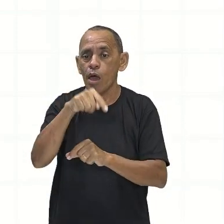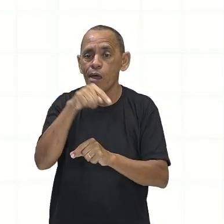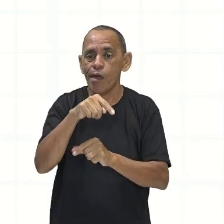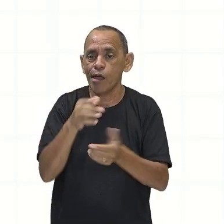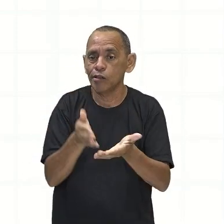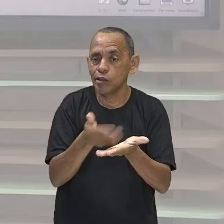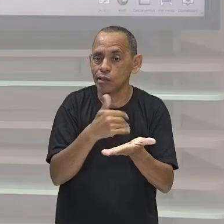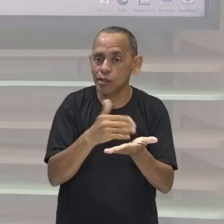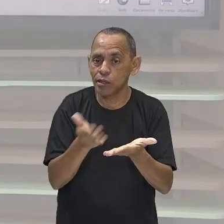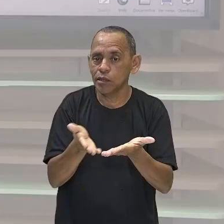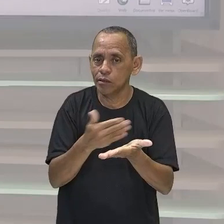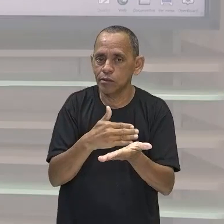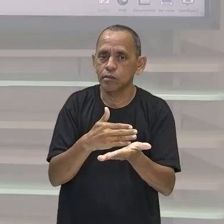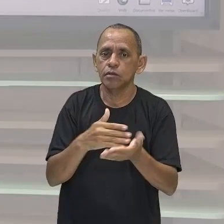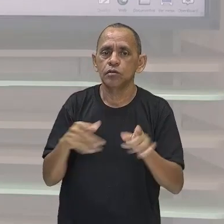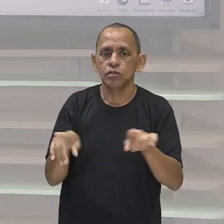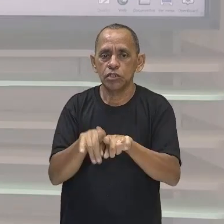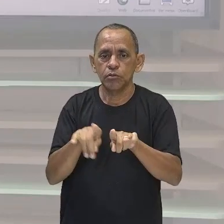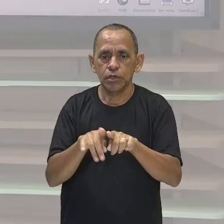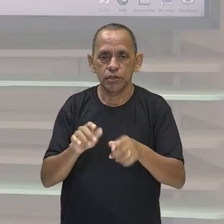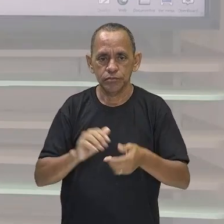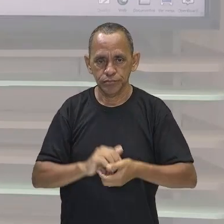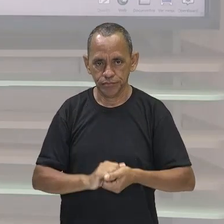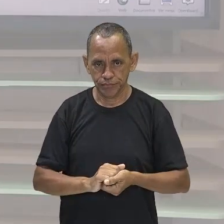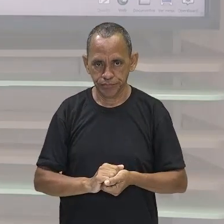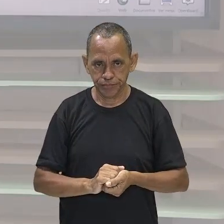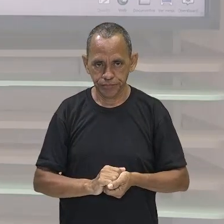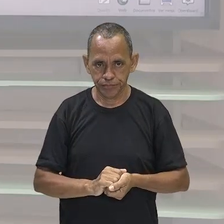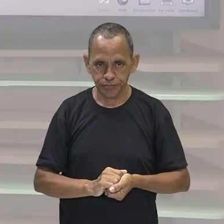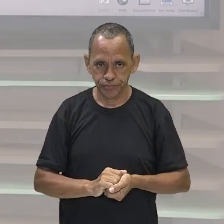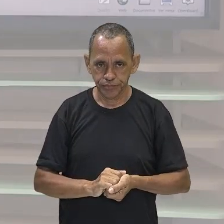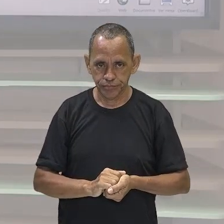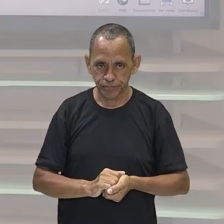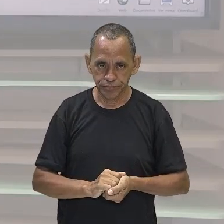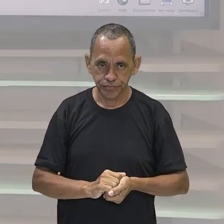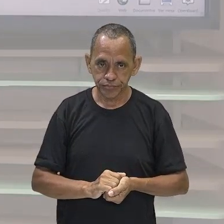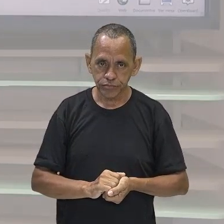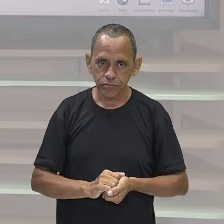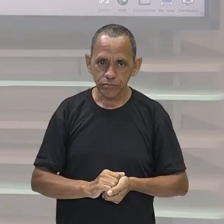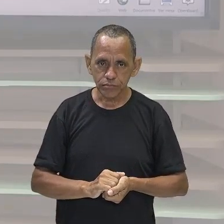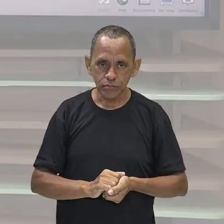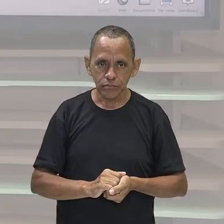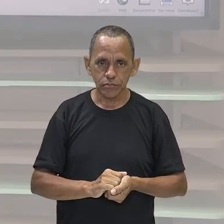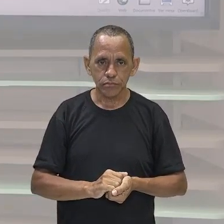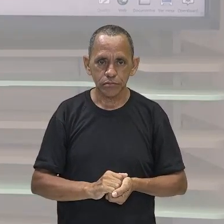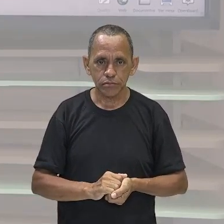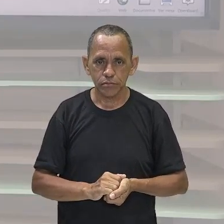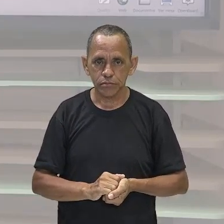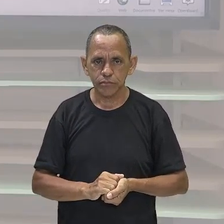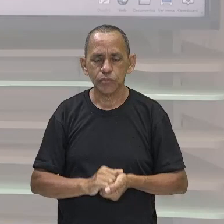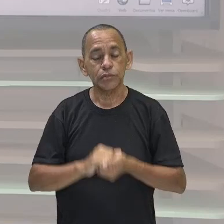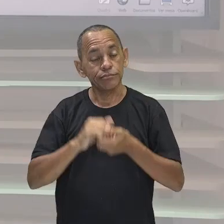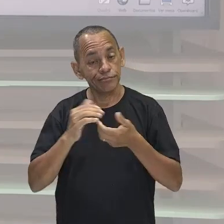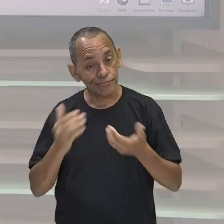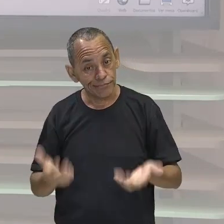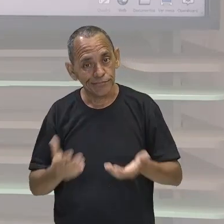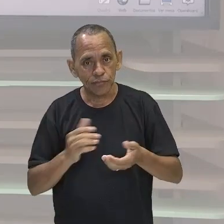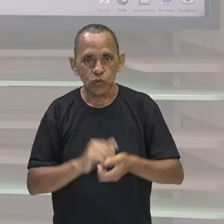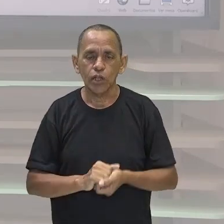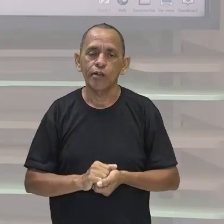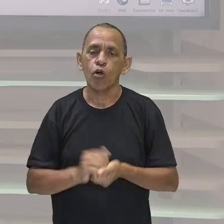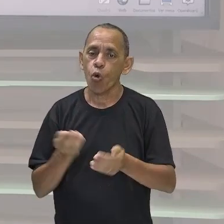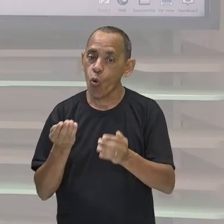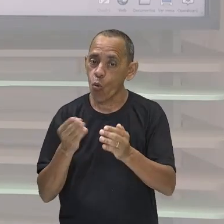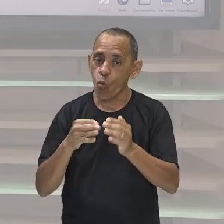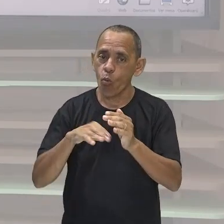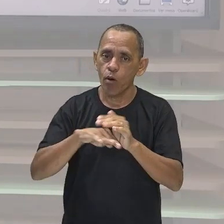está fazendo referência ao livro, ele faz referência, né? Encapá-lo, guardá-lo.